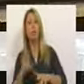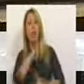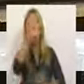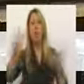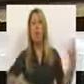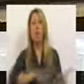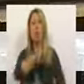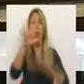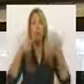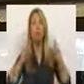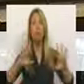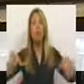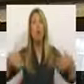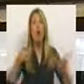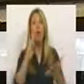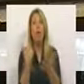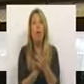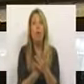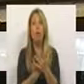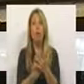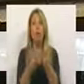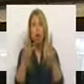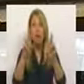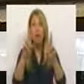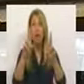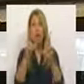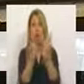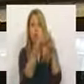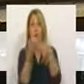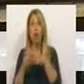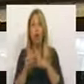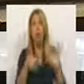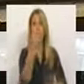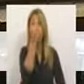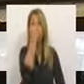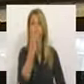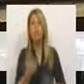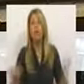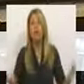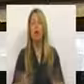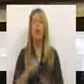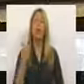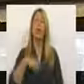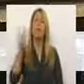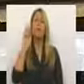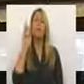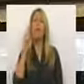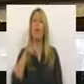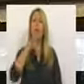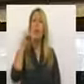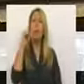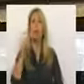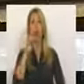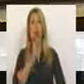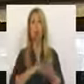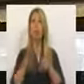total e crie falsas expectativas junto dos agentes. Nós ainda não ouvimos da Senhora Secretária de Estado dizer-nos se o Governo vai ou não